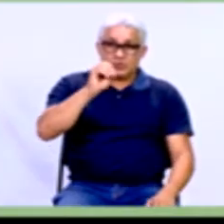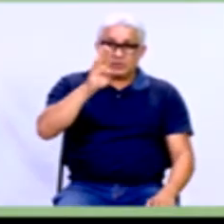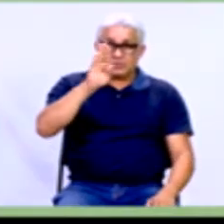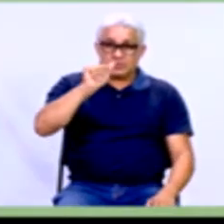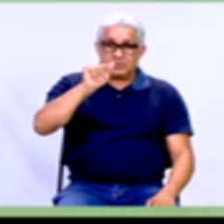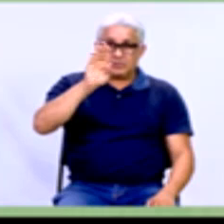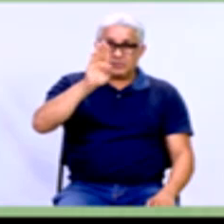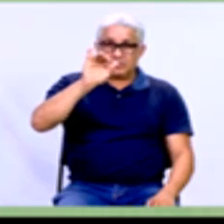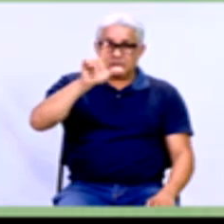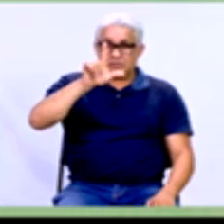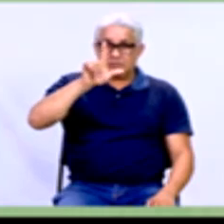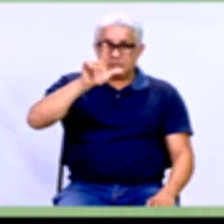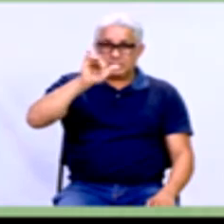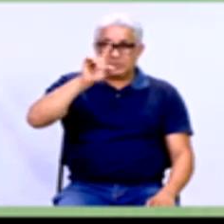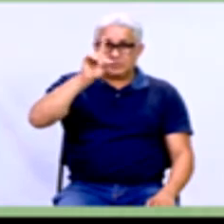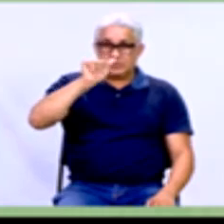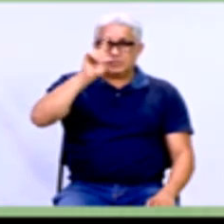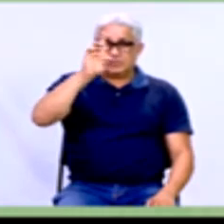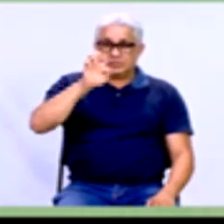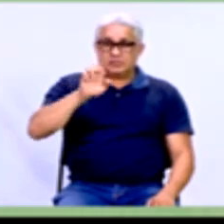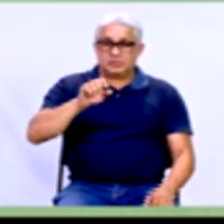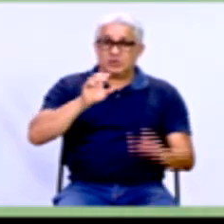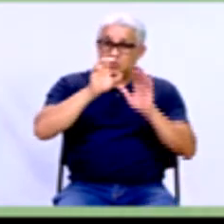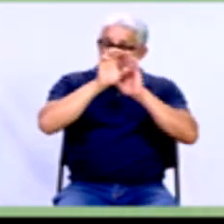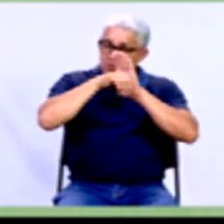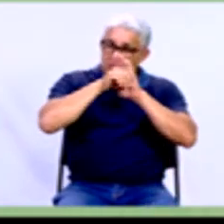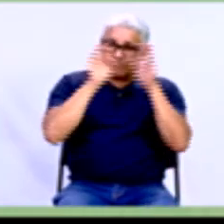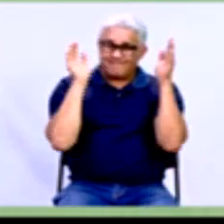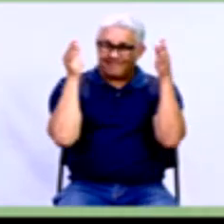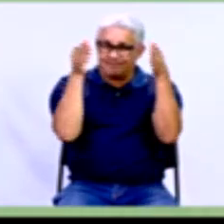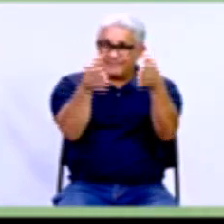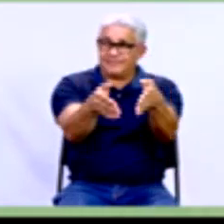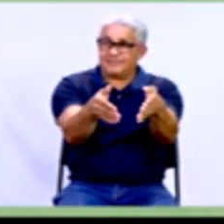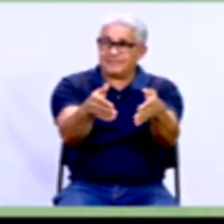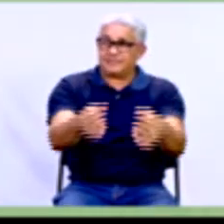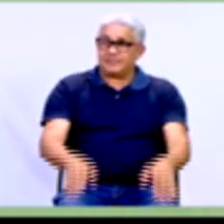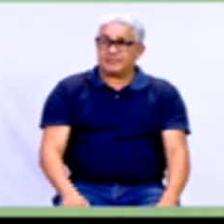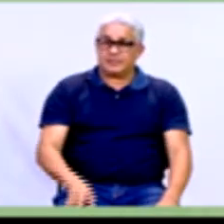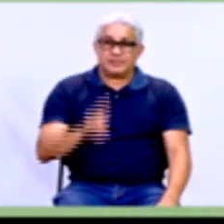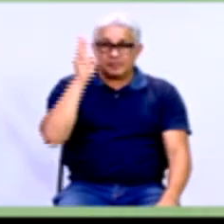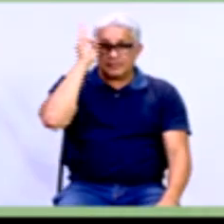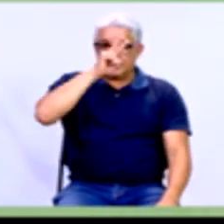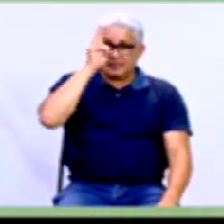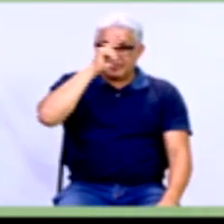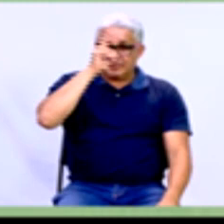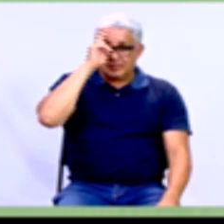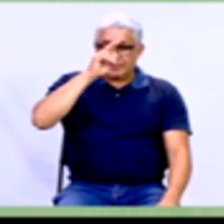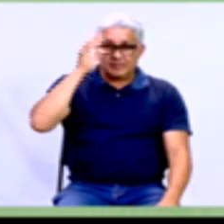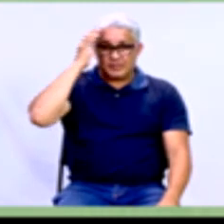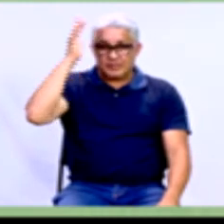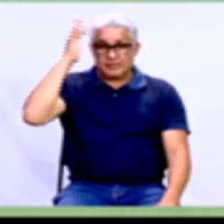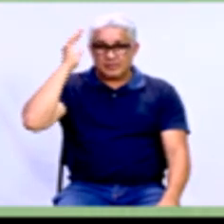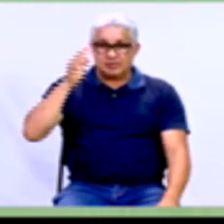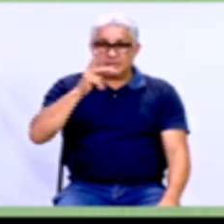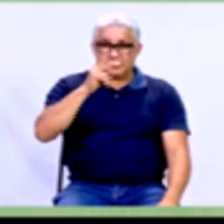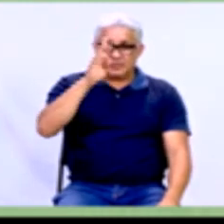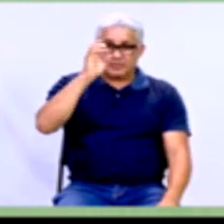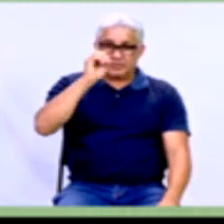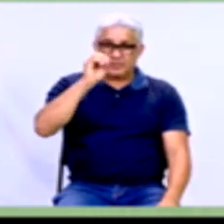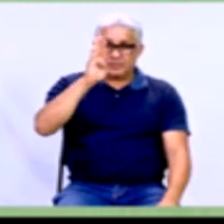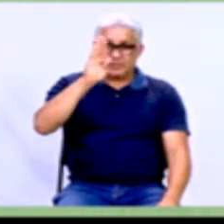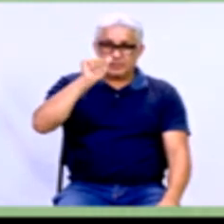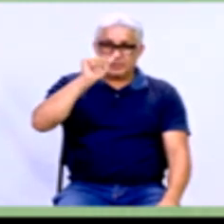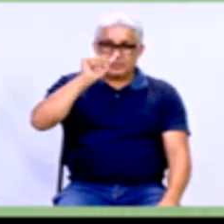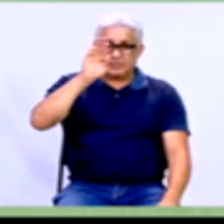fala assim um pouco do conceito, já fica bem focado nisso, ó. A história da teoria das probabilidades teve início com